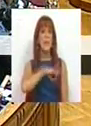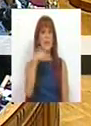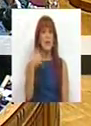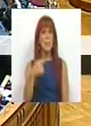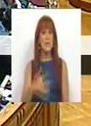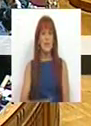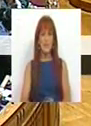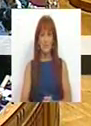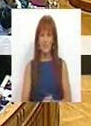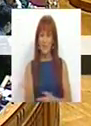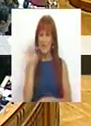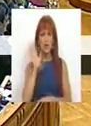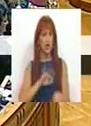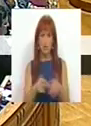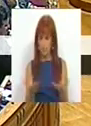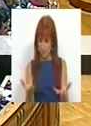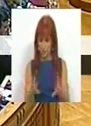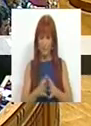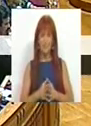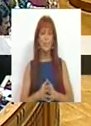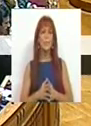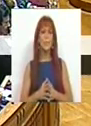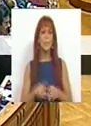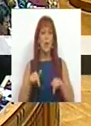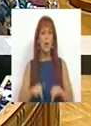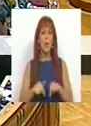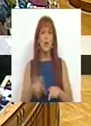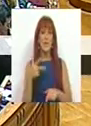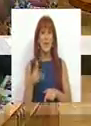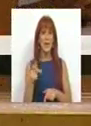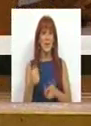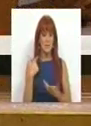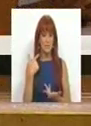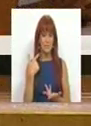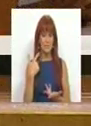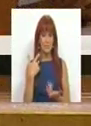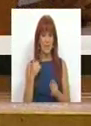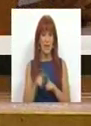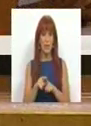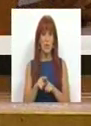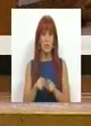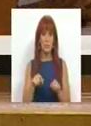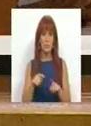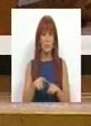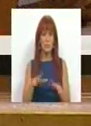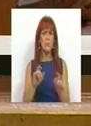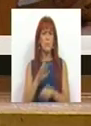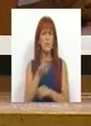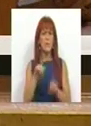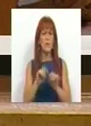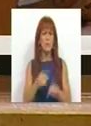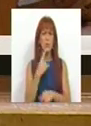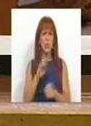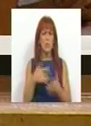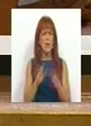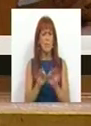Presidente, senhoras e senhores deputados, faz hoje 100 anos que as paróquias civis passaram a